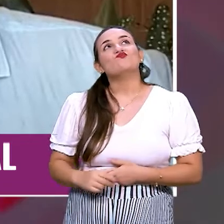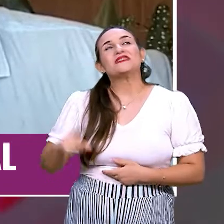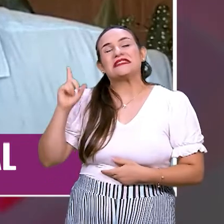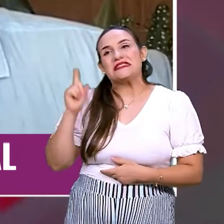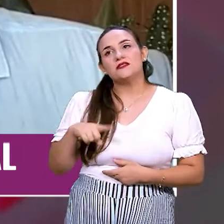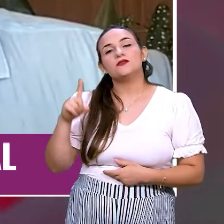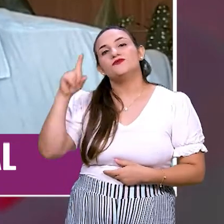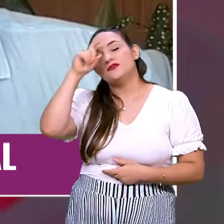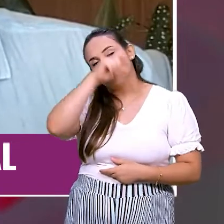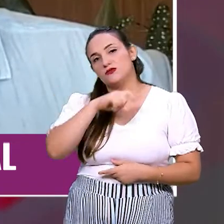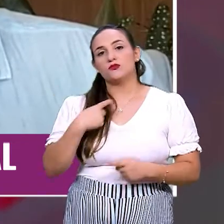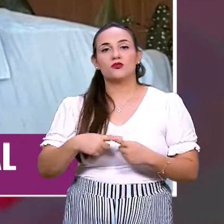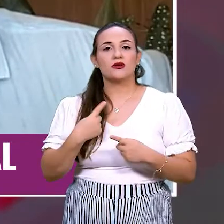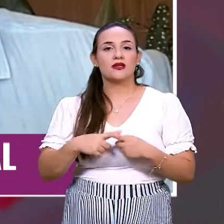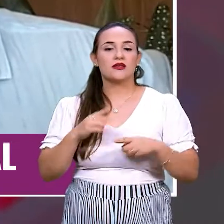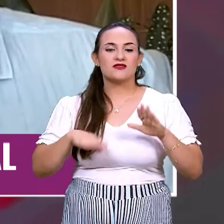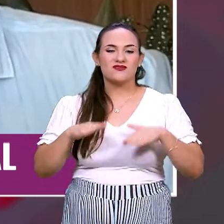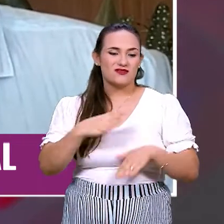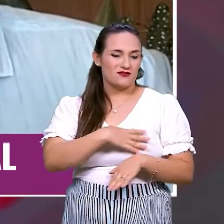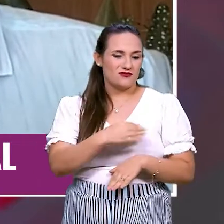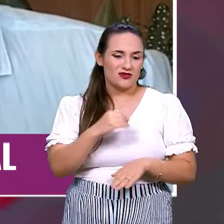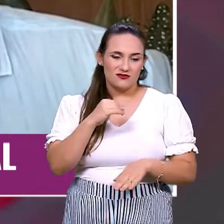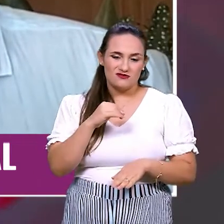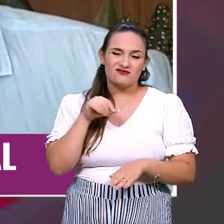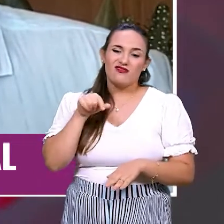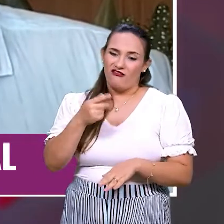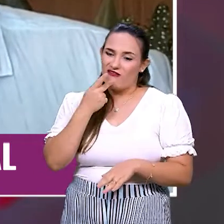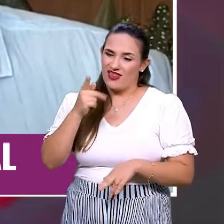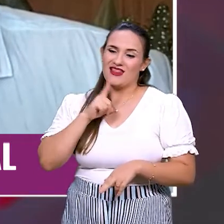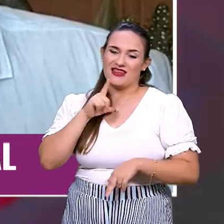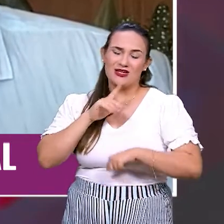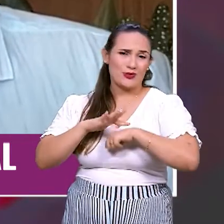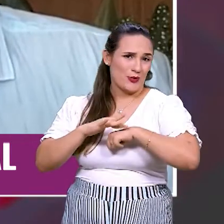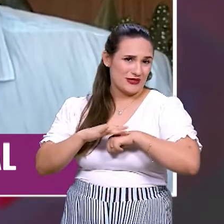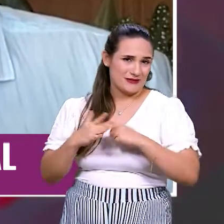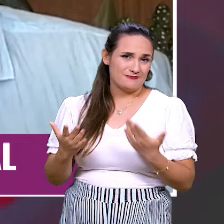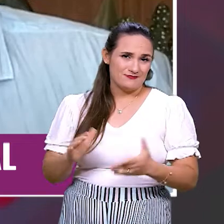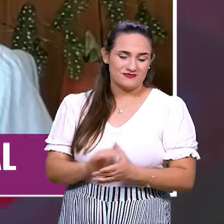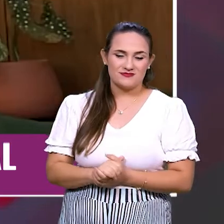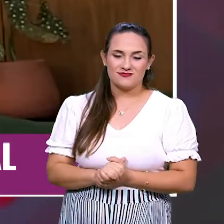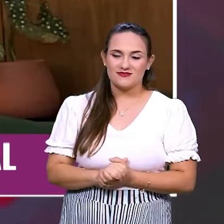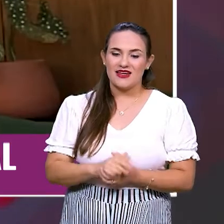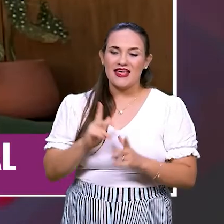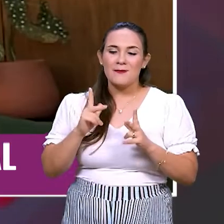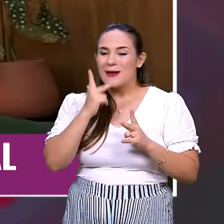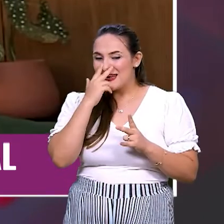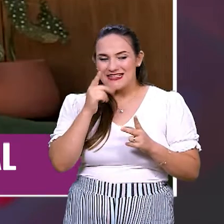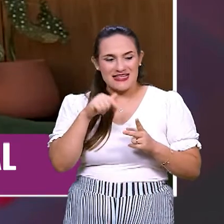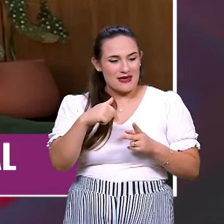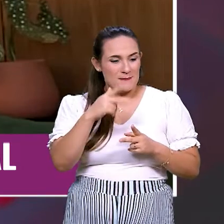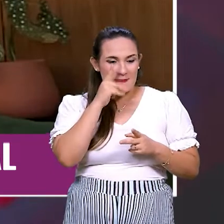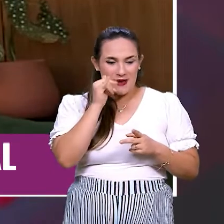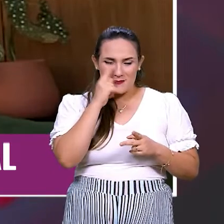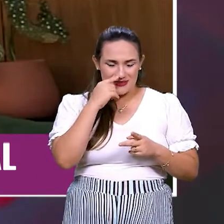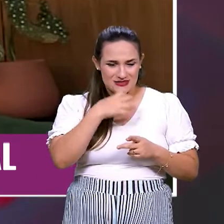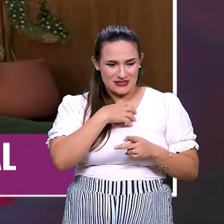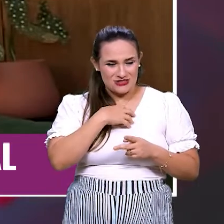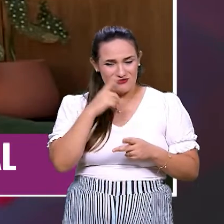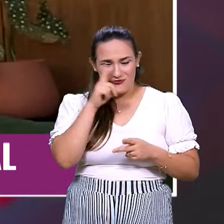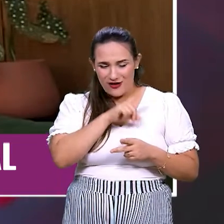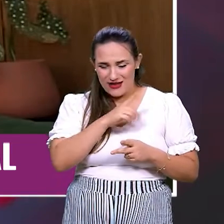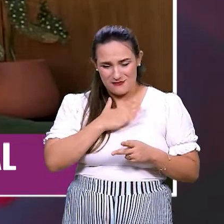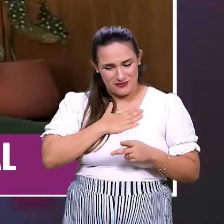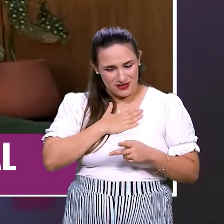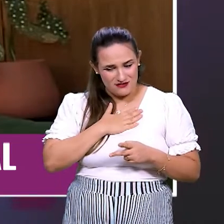Sim, é muito difícil para os pais quando seu filho é diagnosticado. É como fosse uma falha